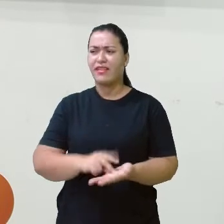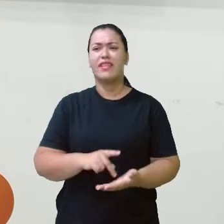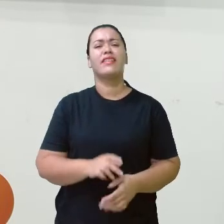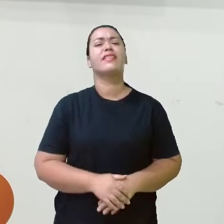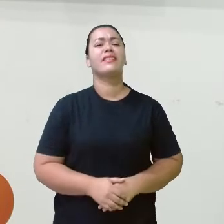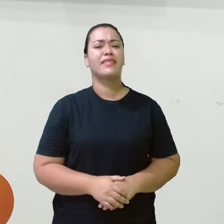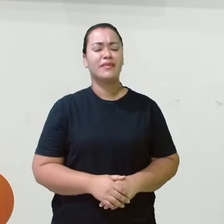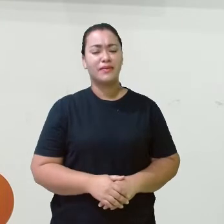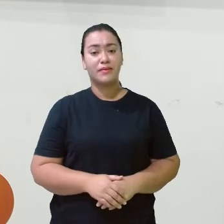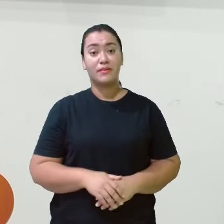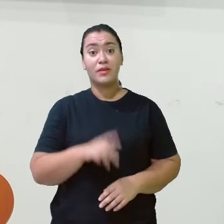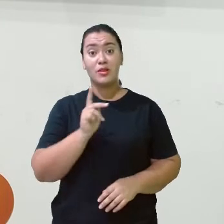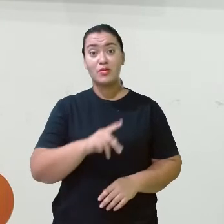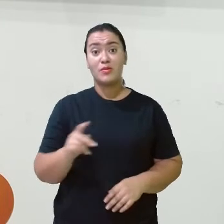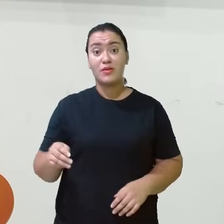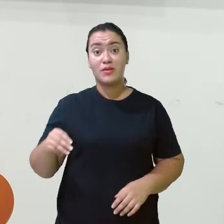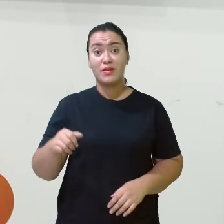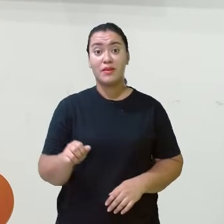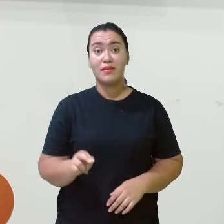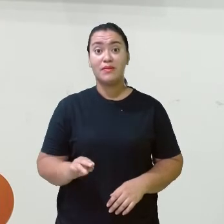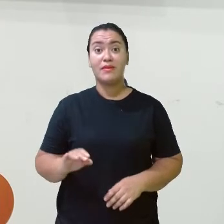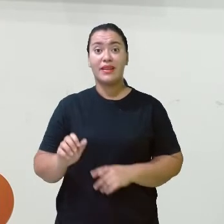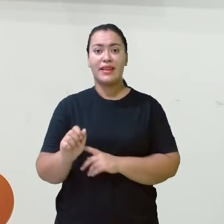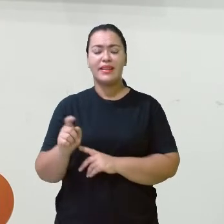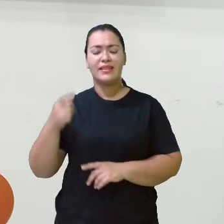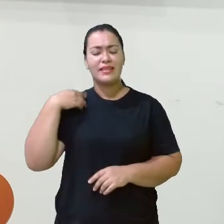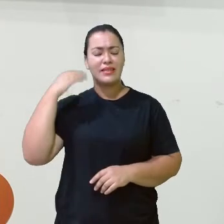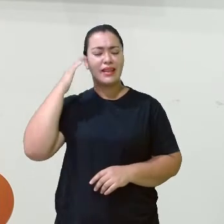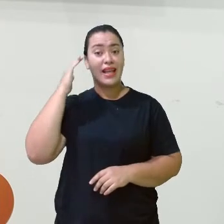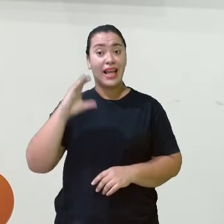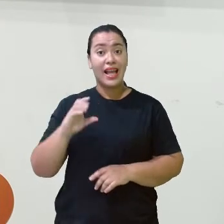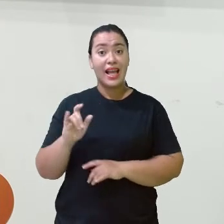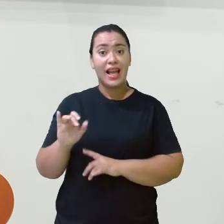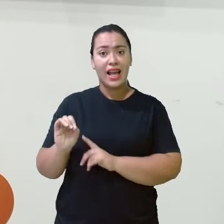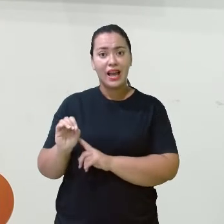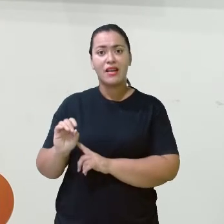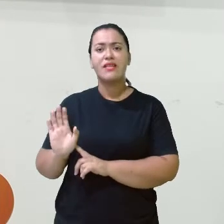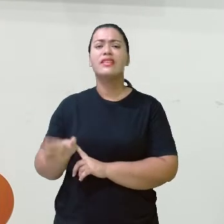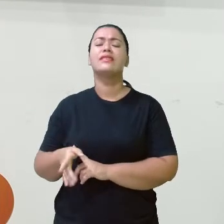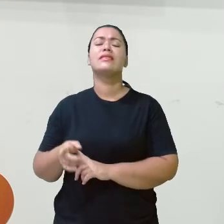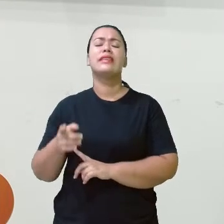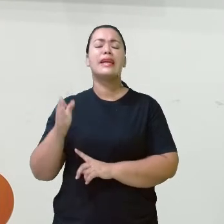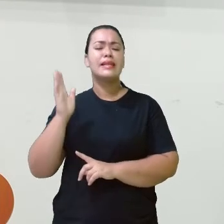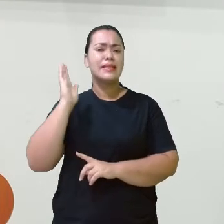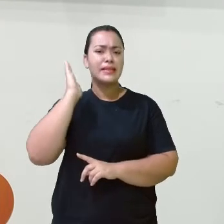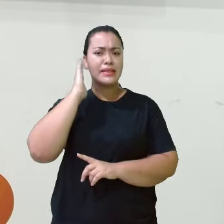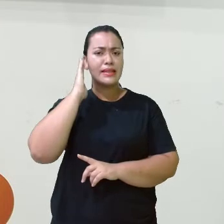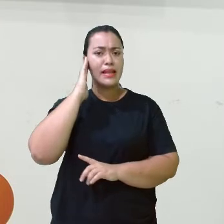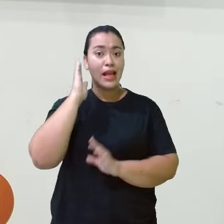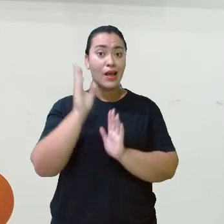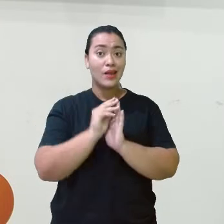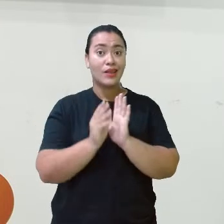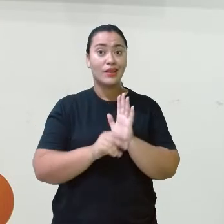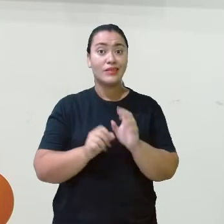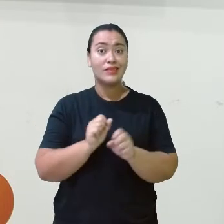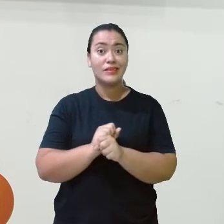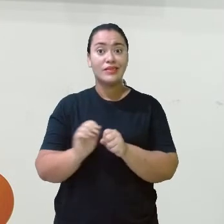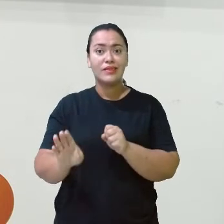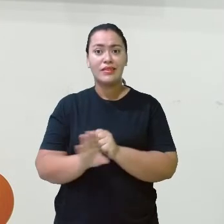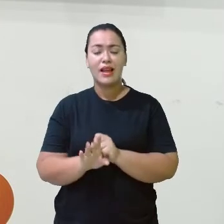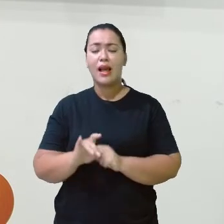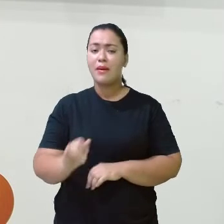Verdade, professora Márcia, que bom que o Caio já sabe, né, já domina o conteúdo de hoje e aí